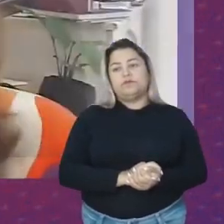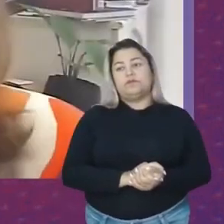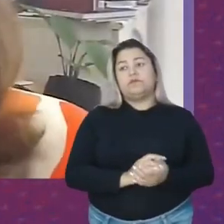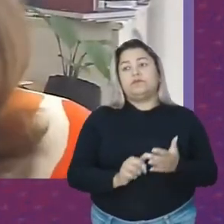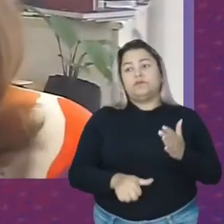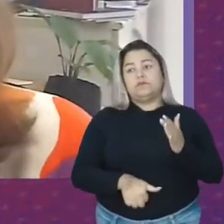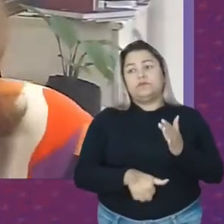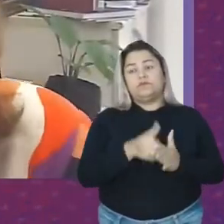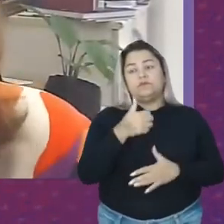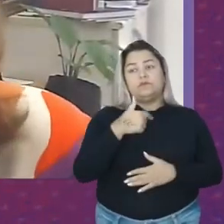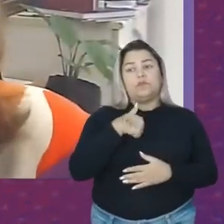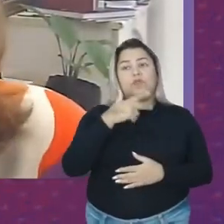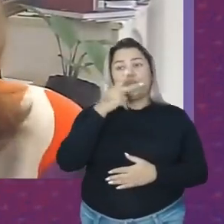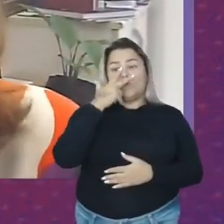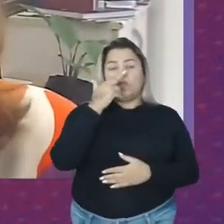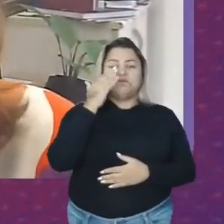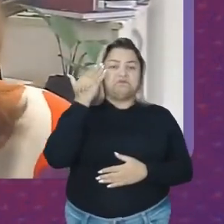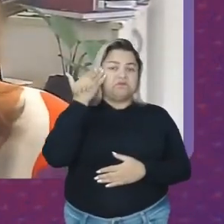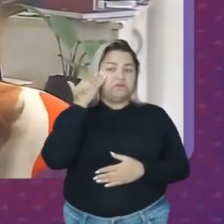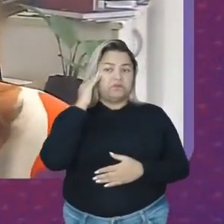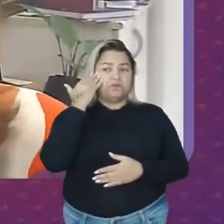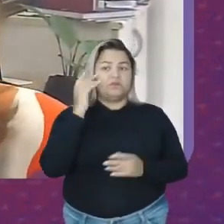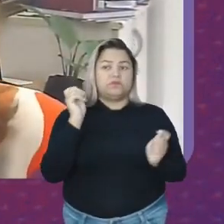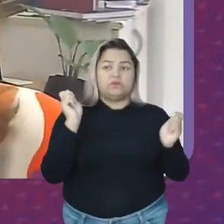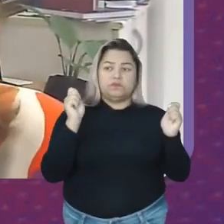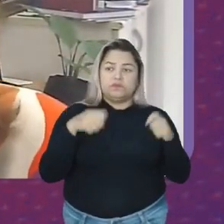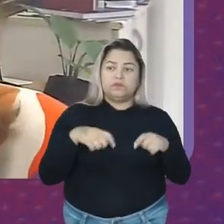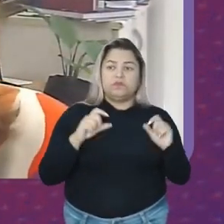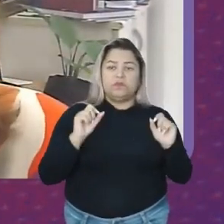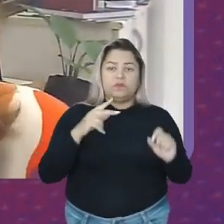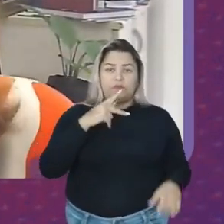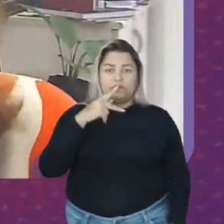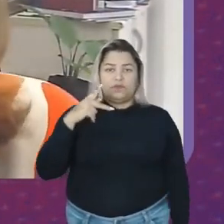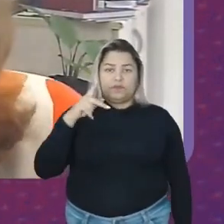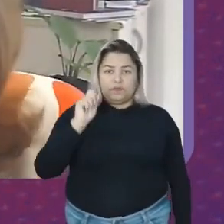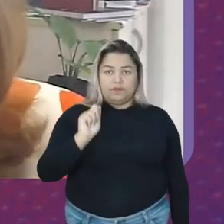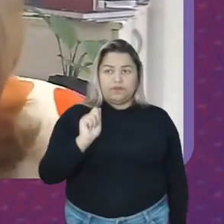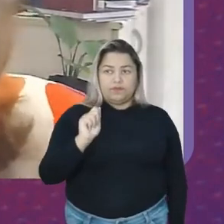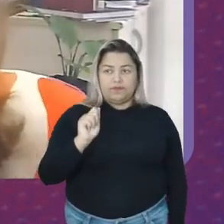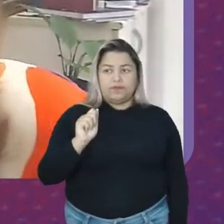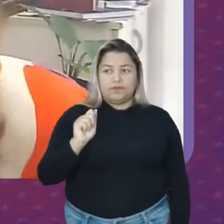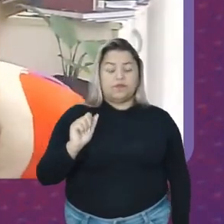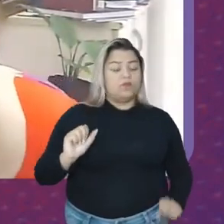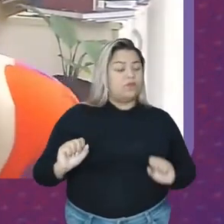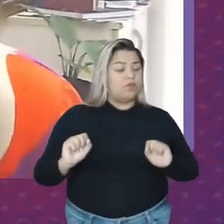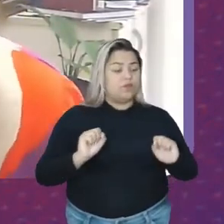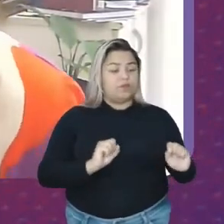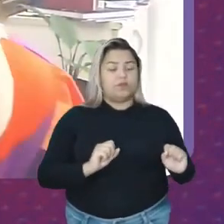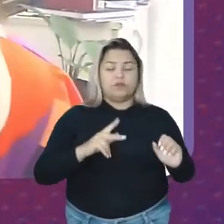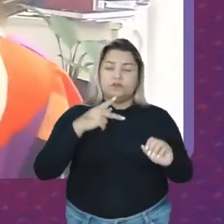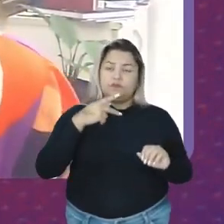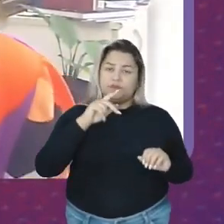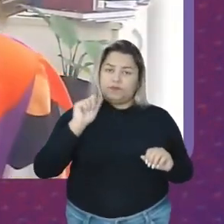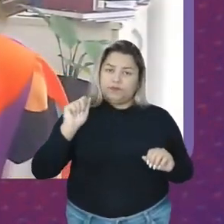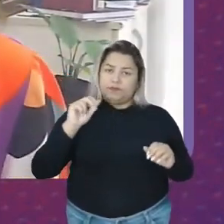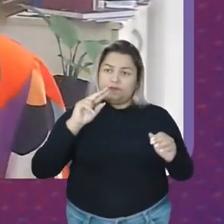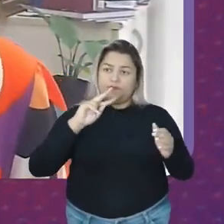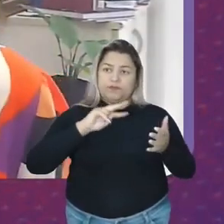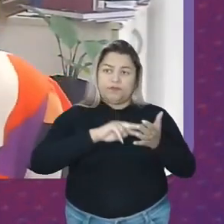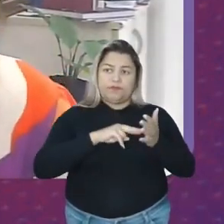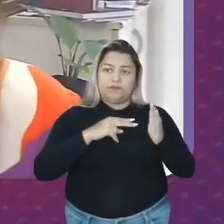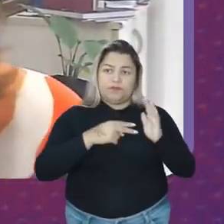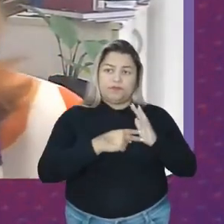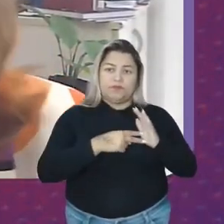Primeiro que eu acho que a gente precisa entender que o PPA, qual é o poder desse PPA? Primeiro que é um